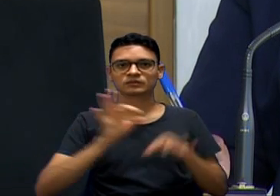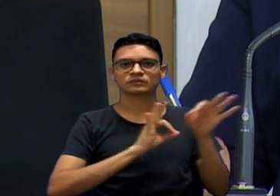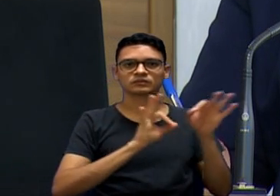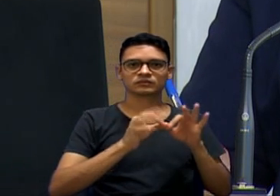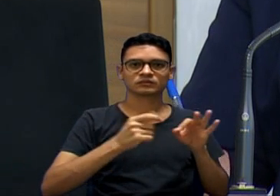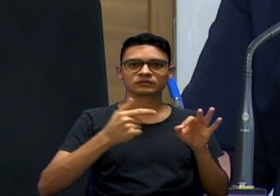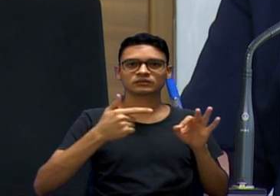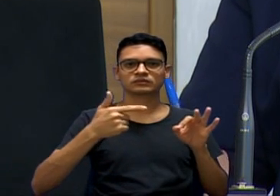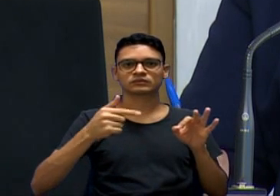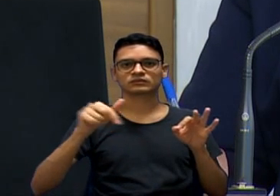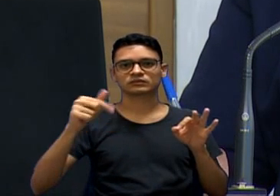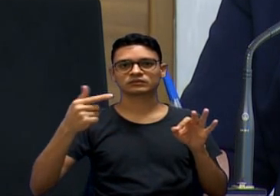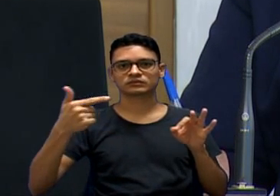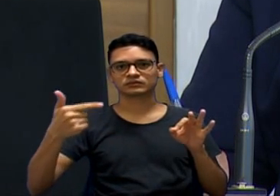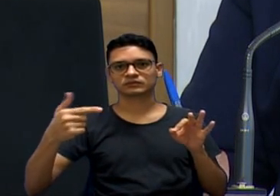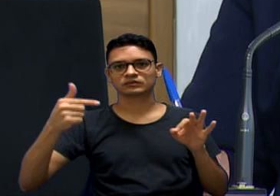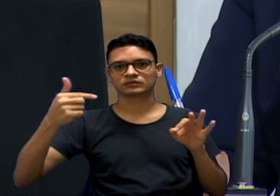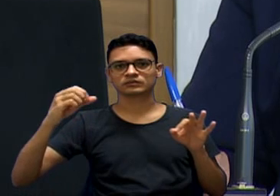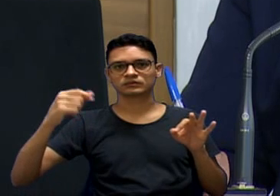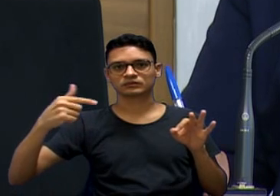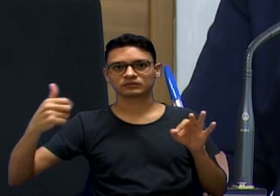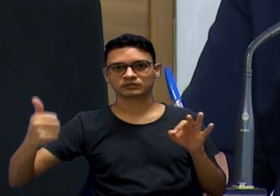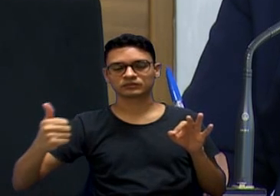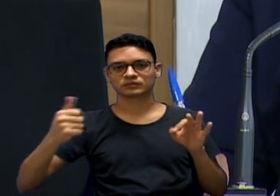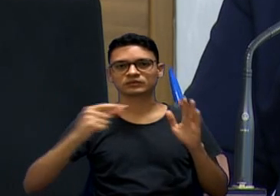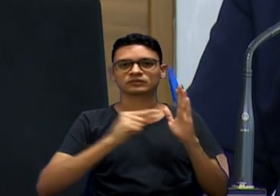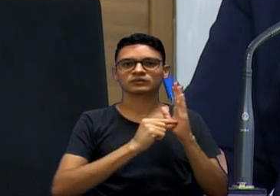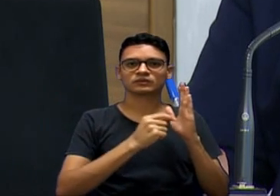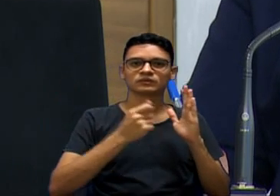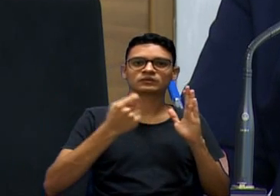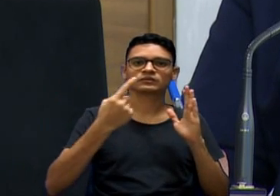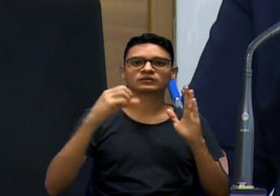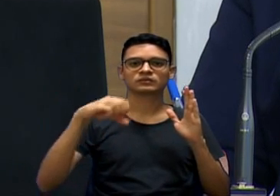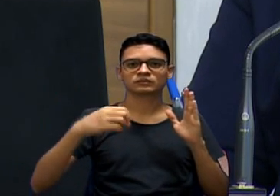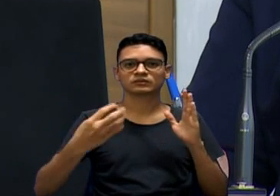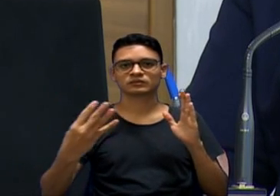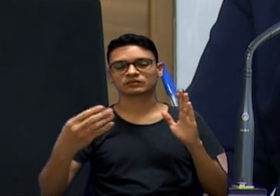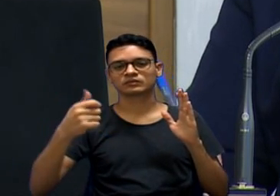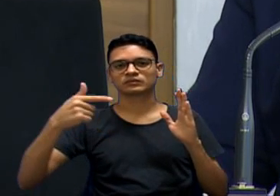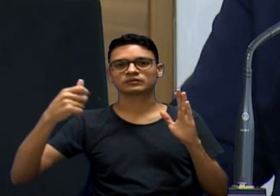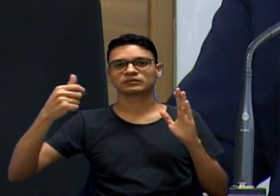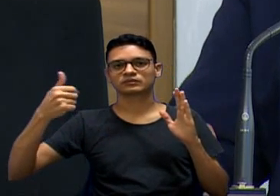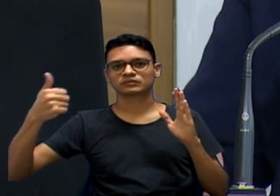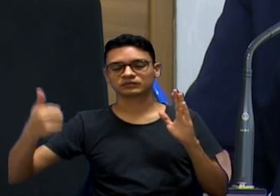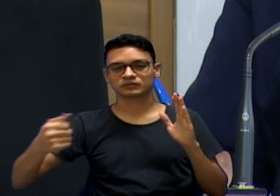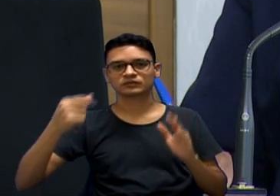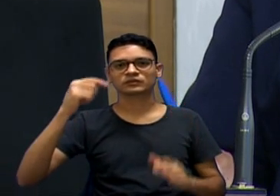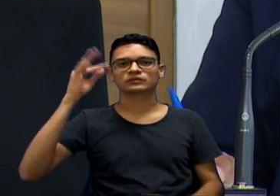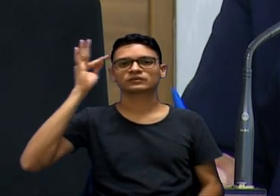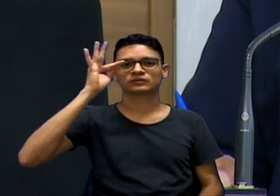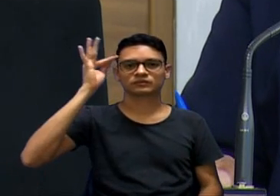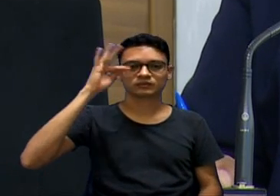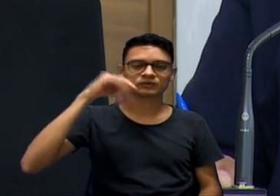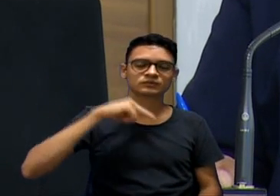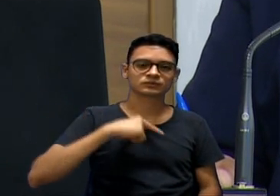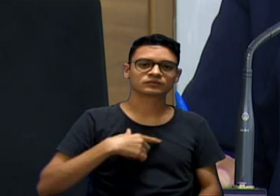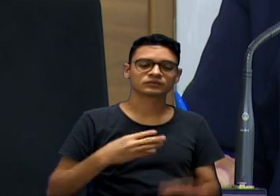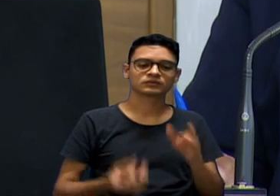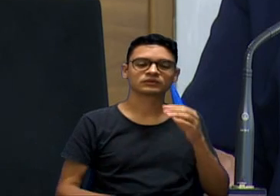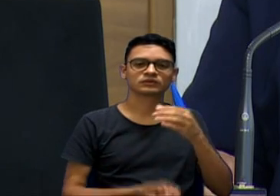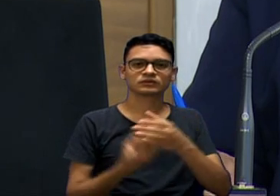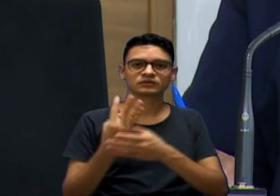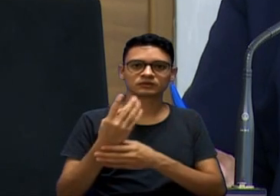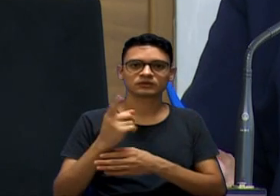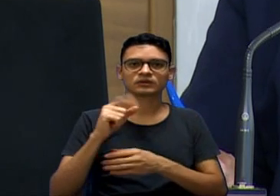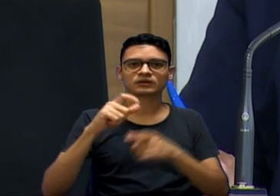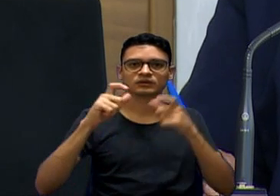lei 272/2021, autógrafo 194/2021, de autoria do vereador Fausto. Põe sobre a denominação